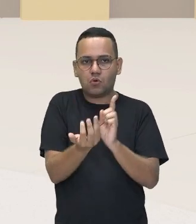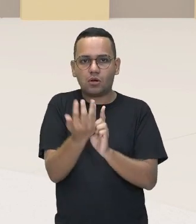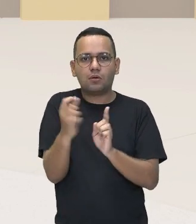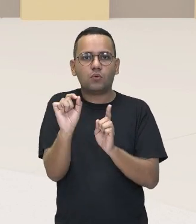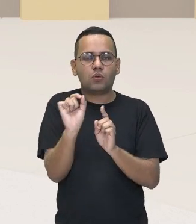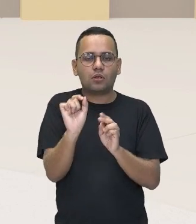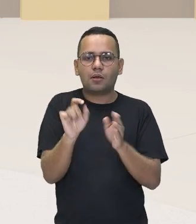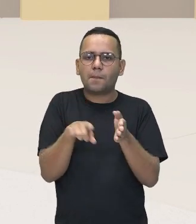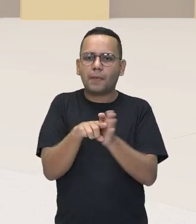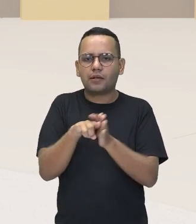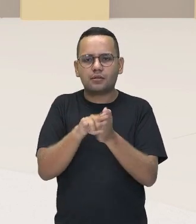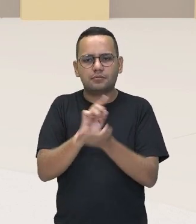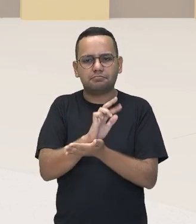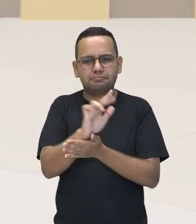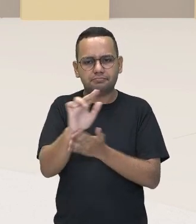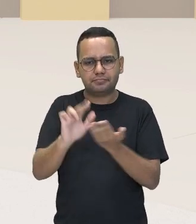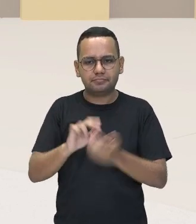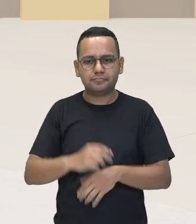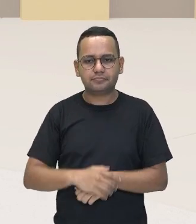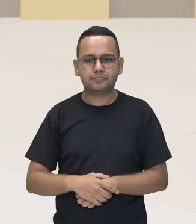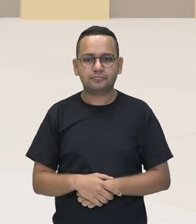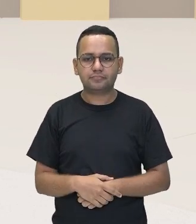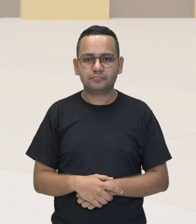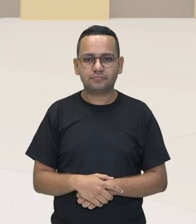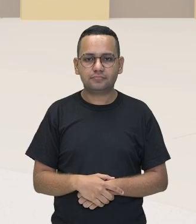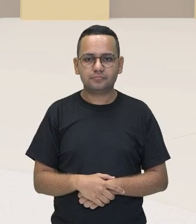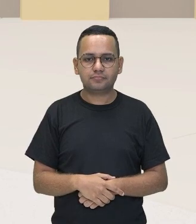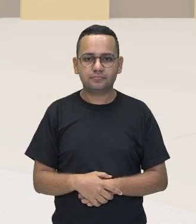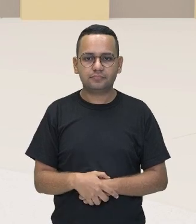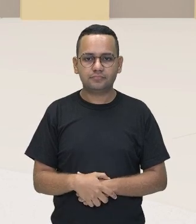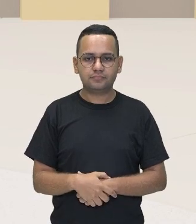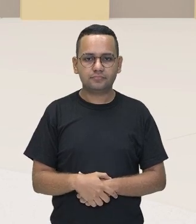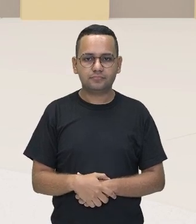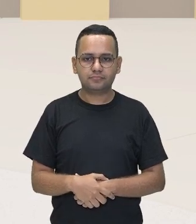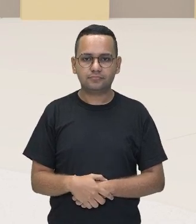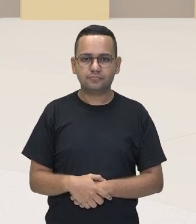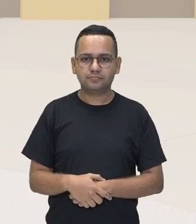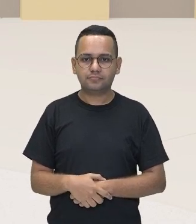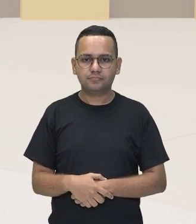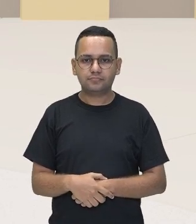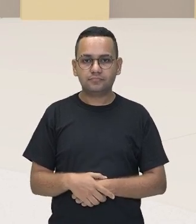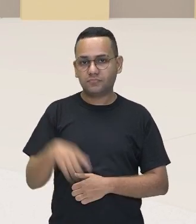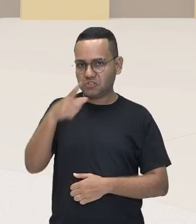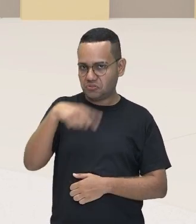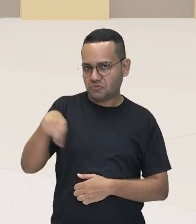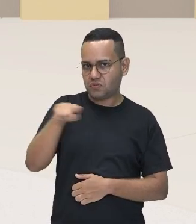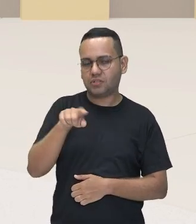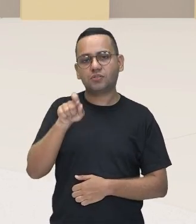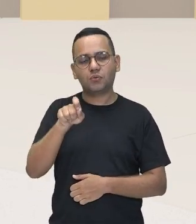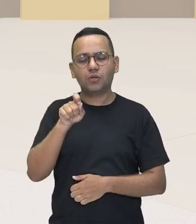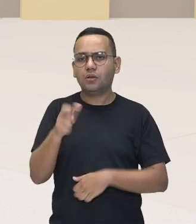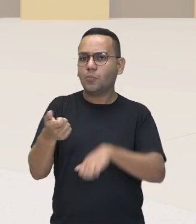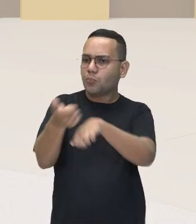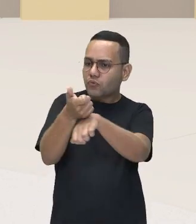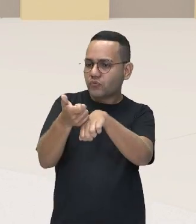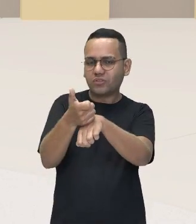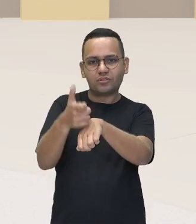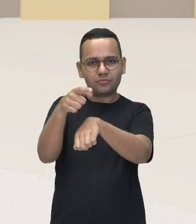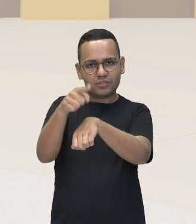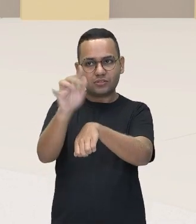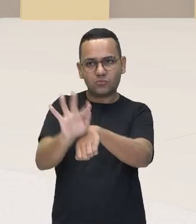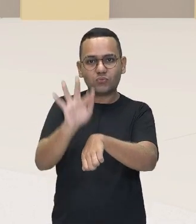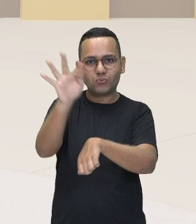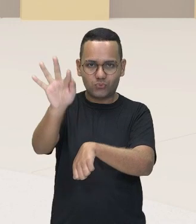pesquisa. Isso significa dizer também, meus queridos, que vocês, alunos, são os profissionais do futuro, que vocês são